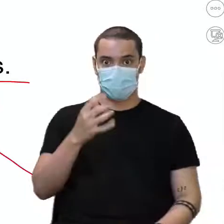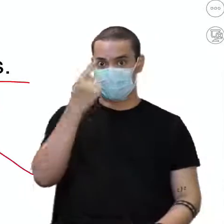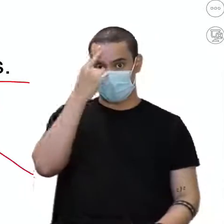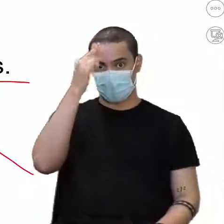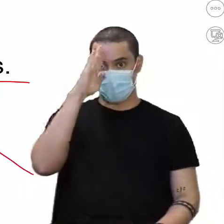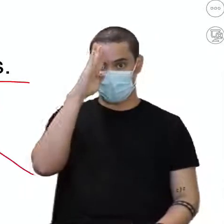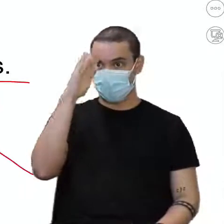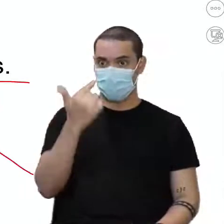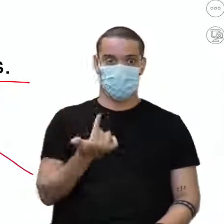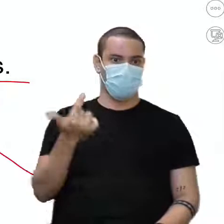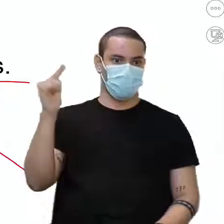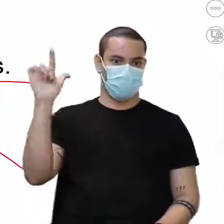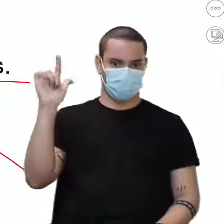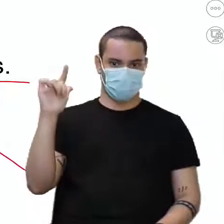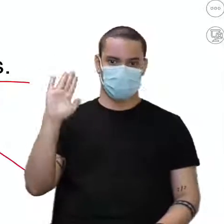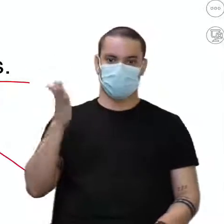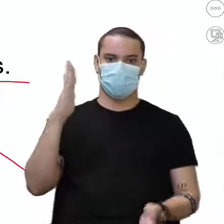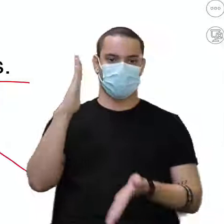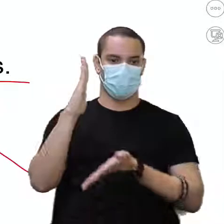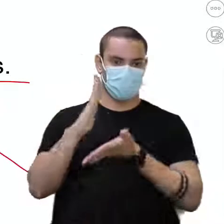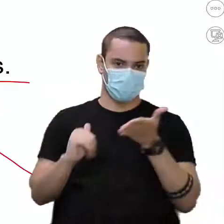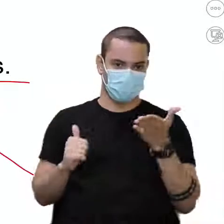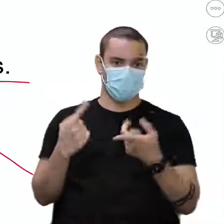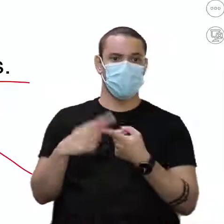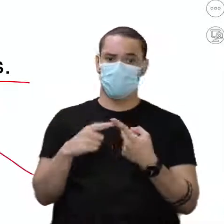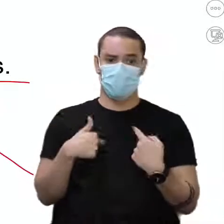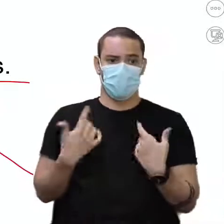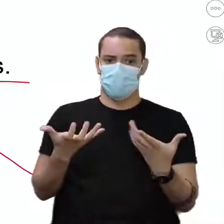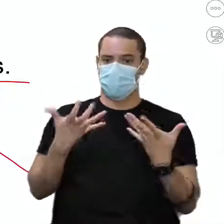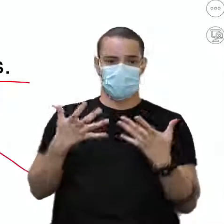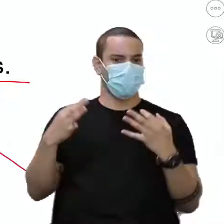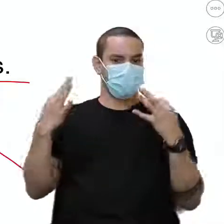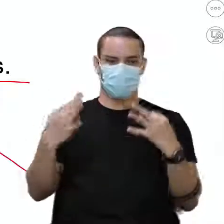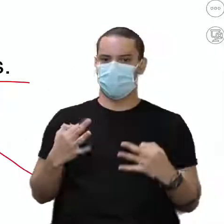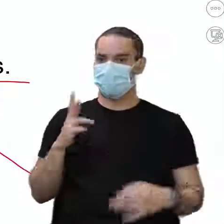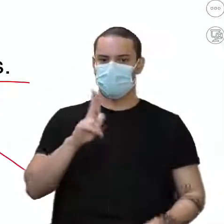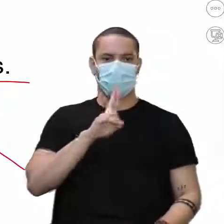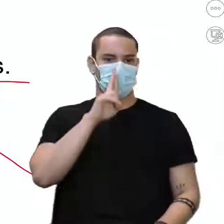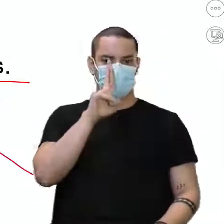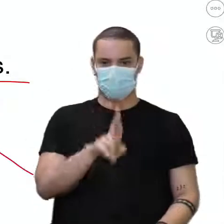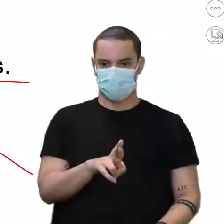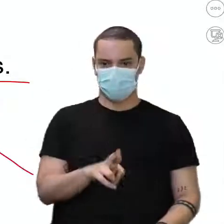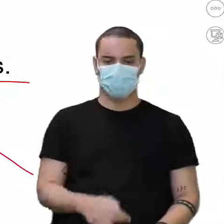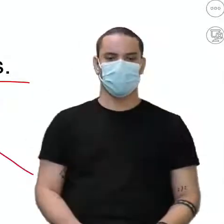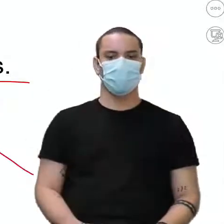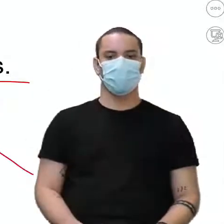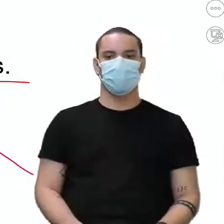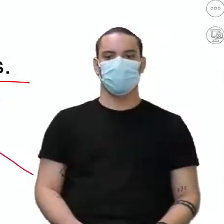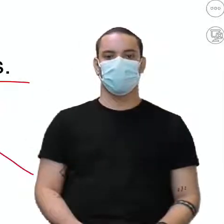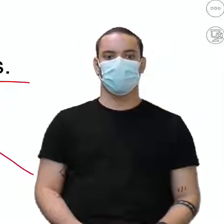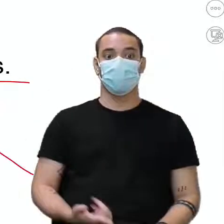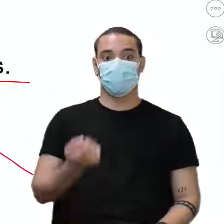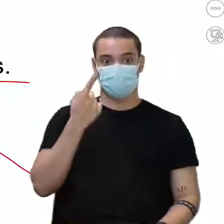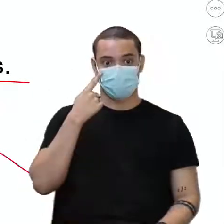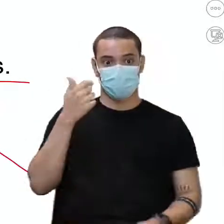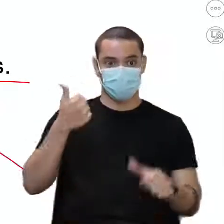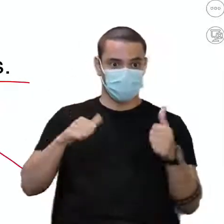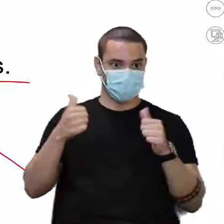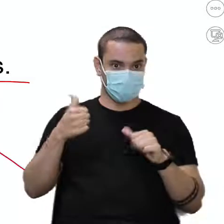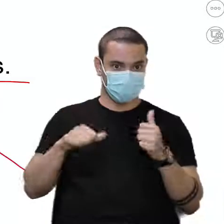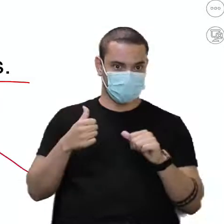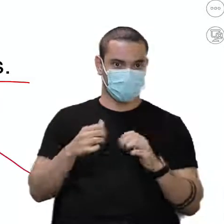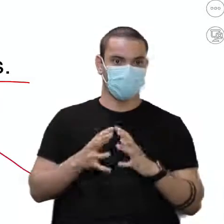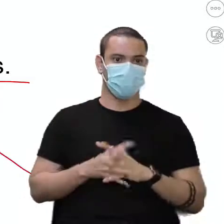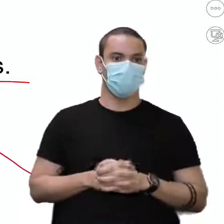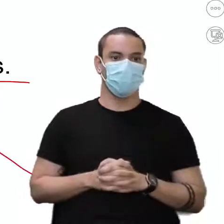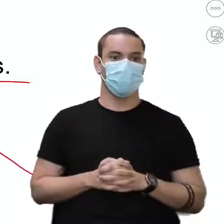dessa tirinha, certeza. Eu já tirei ela porque eu quis mesmo, e com certeza não é a resposta. Então, vamos lá, vamos analisar a imagem? Olha aí, vocês